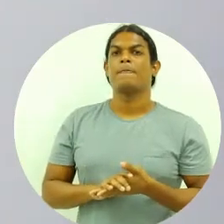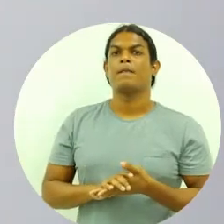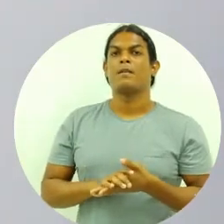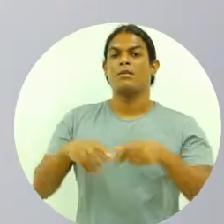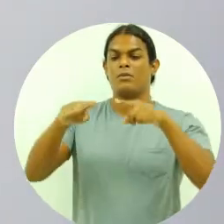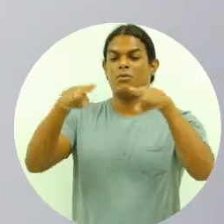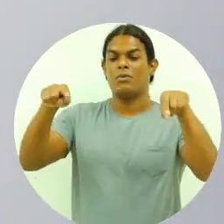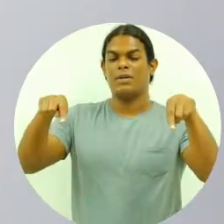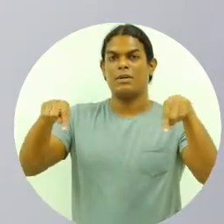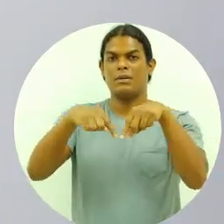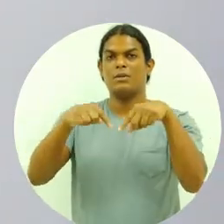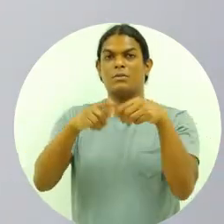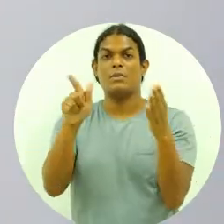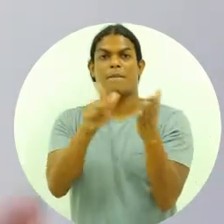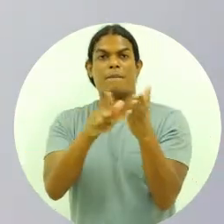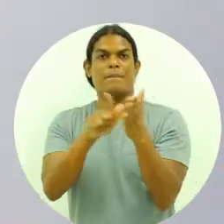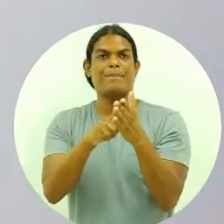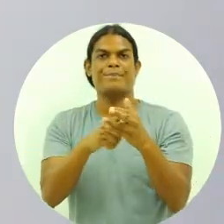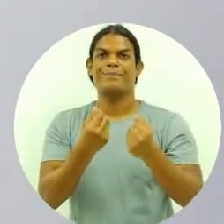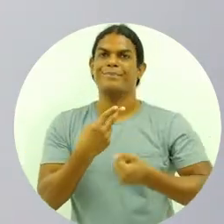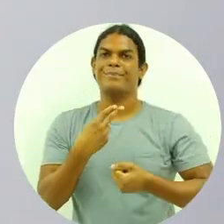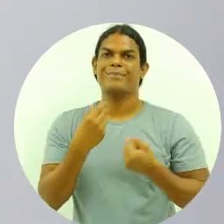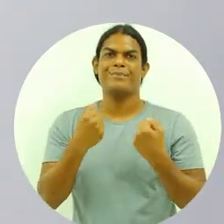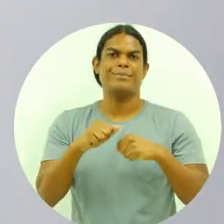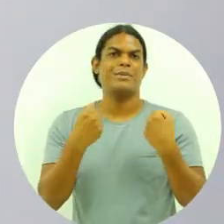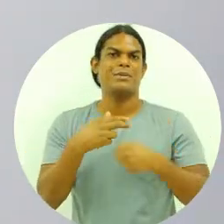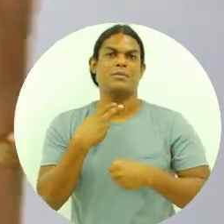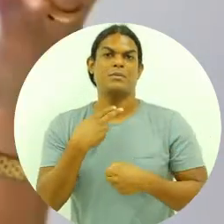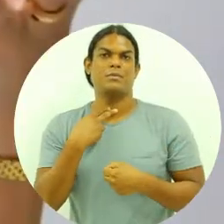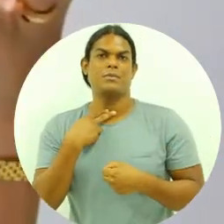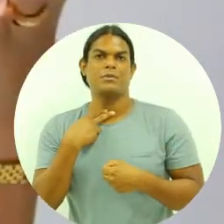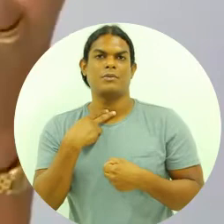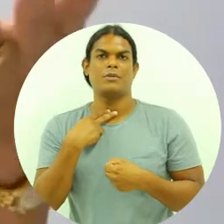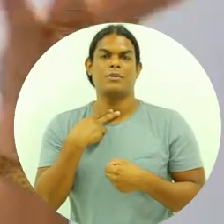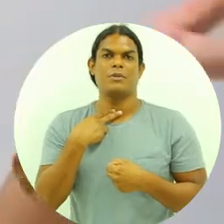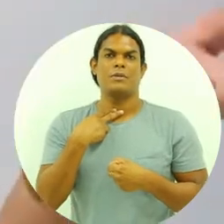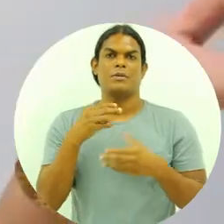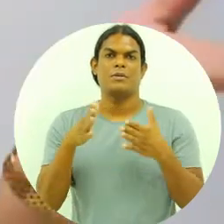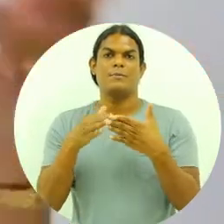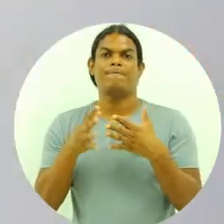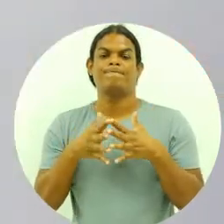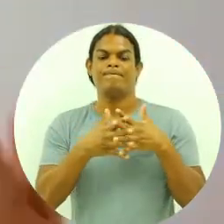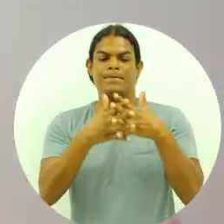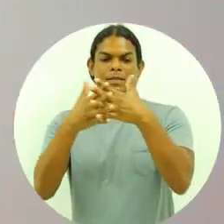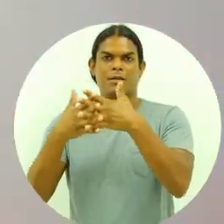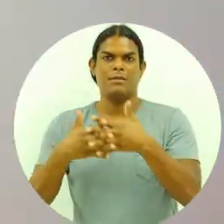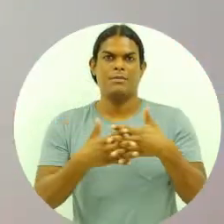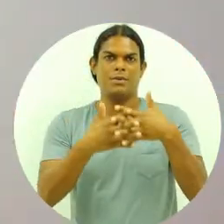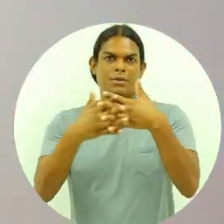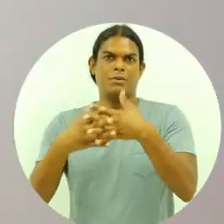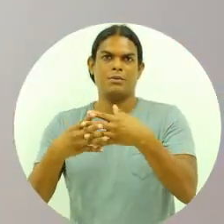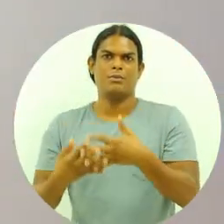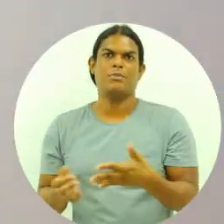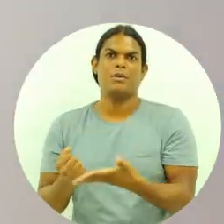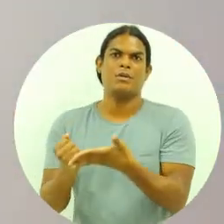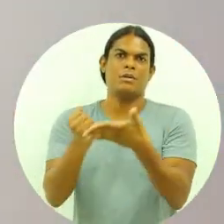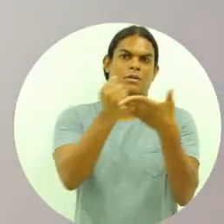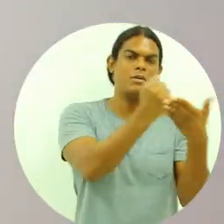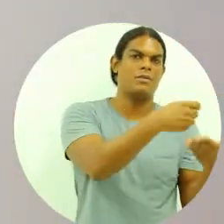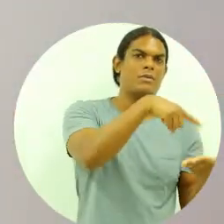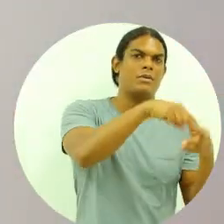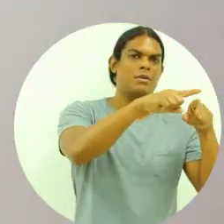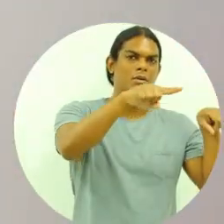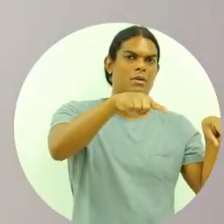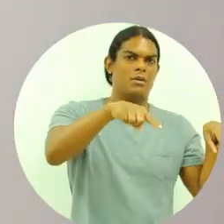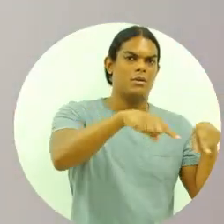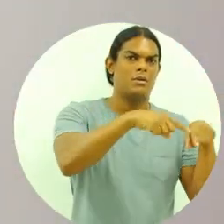levar uma resma de papel para a escola X. Não dá, né? Não é proporcional, não é razoável. Então, o que